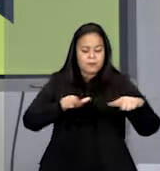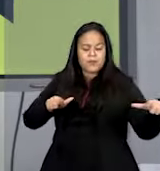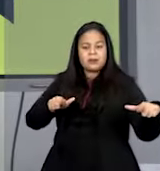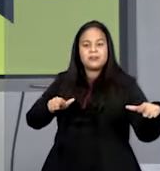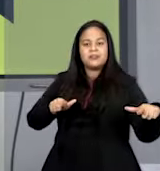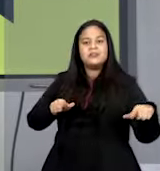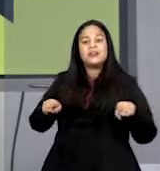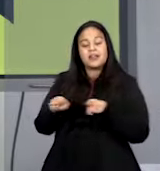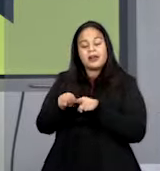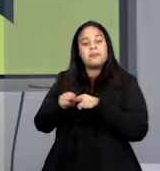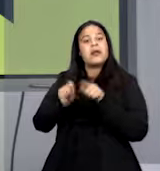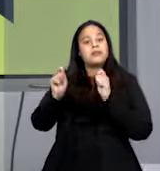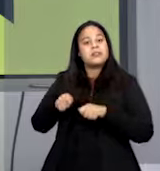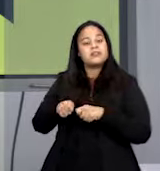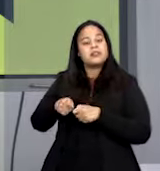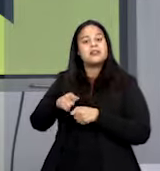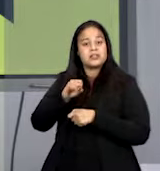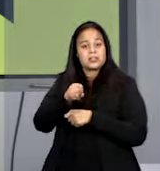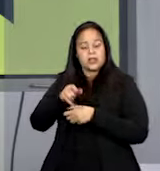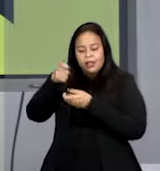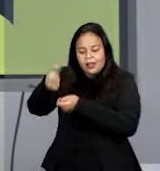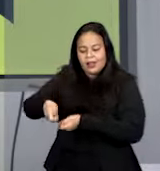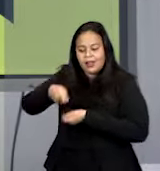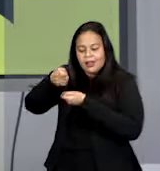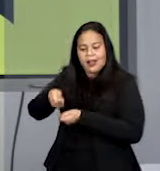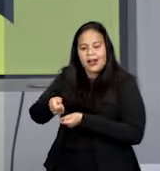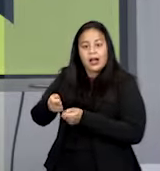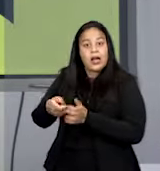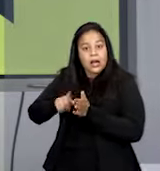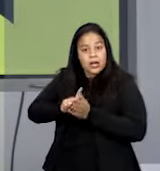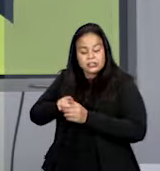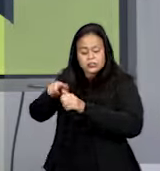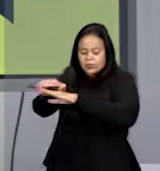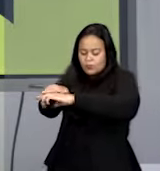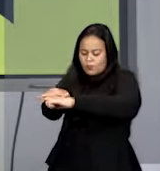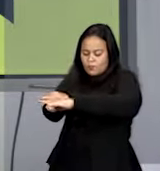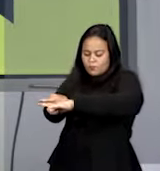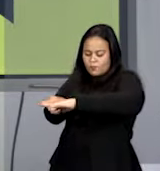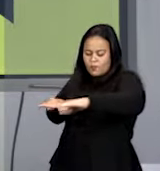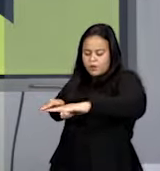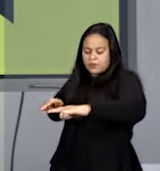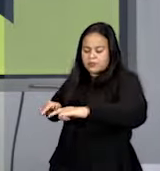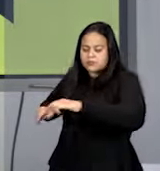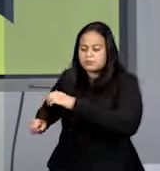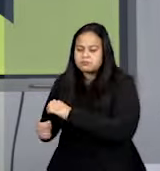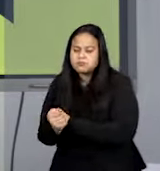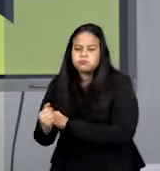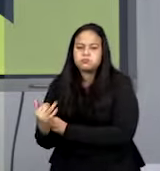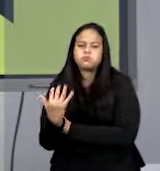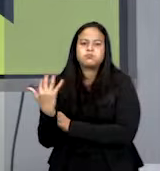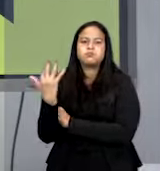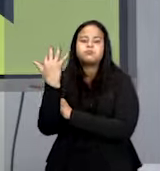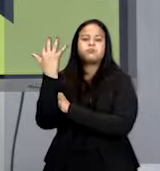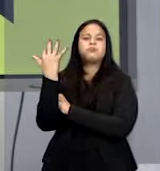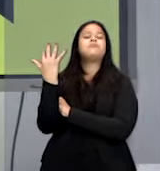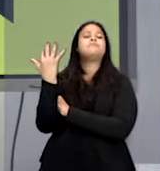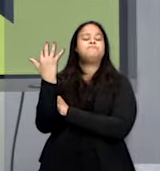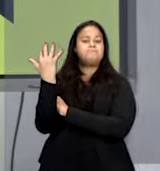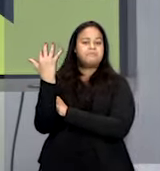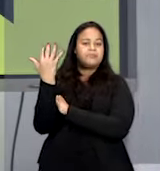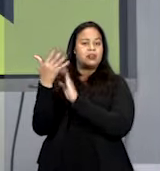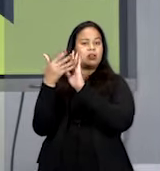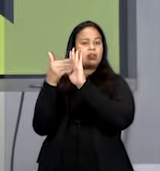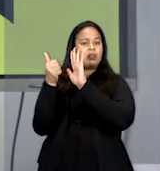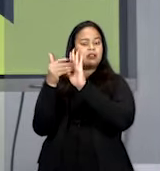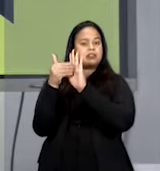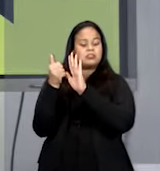plantar. Então, aqui a gente está tirando do solo a cobertura natural vegetal que ele